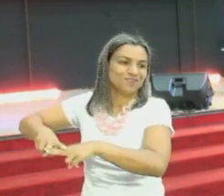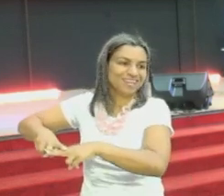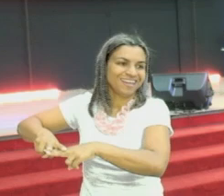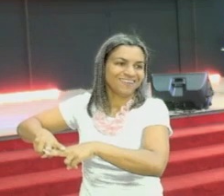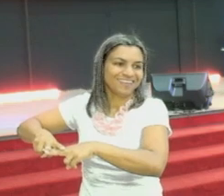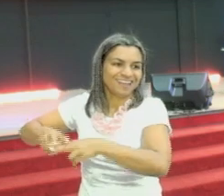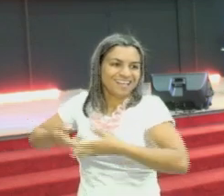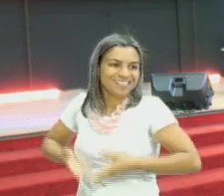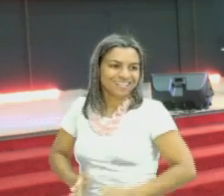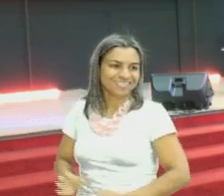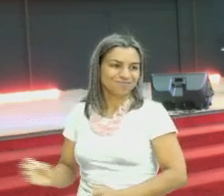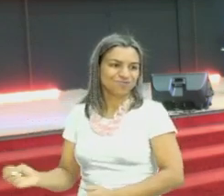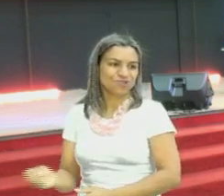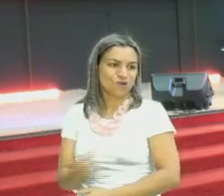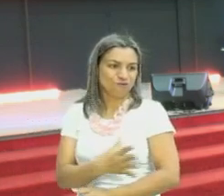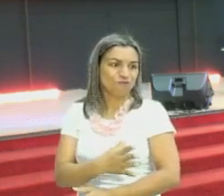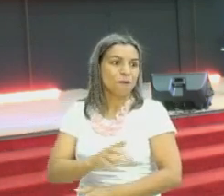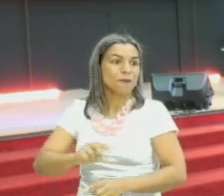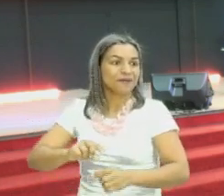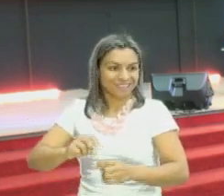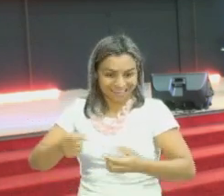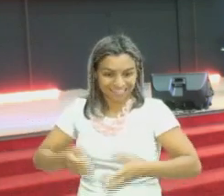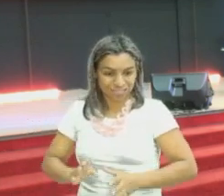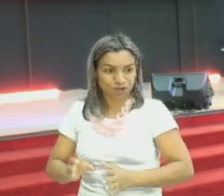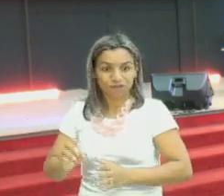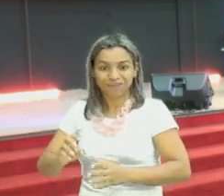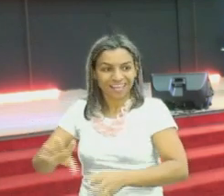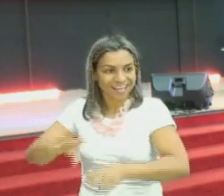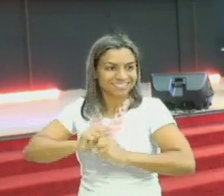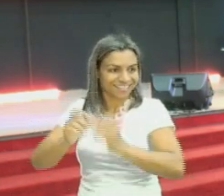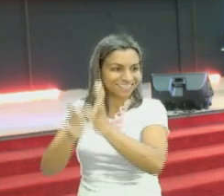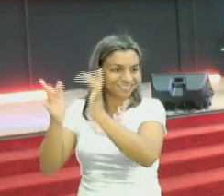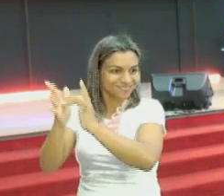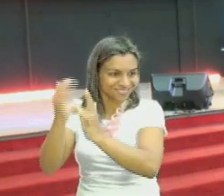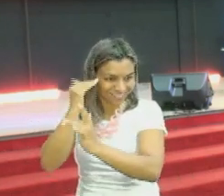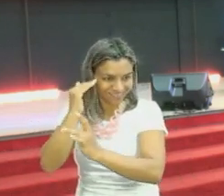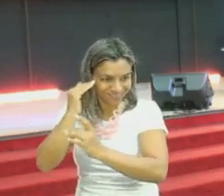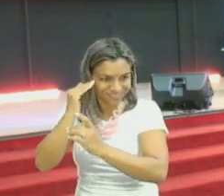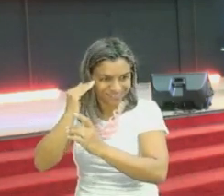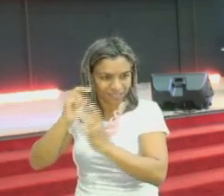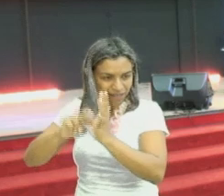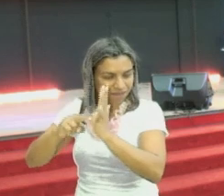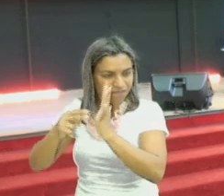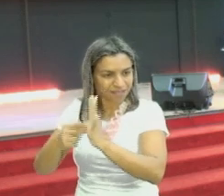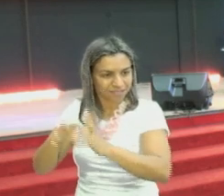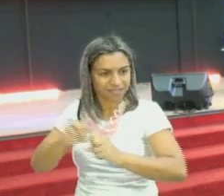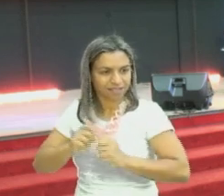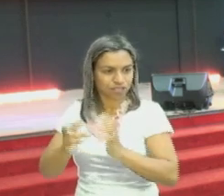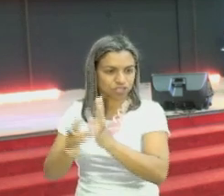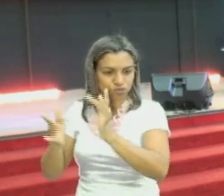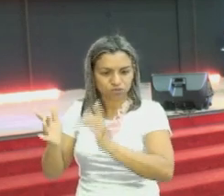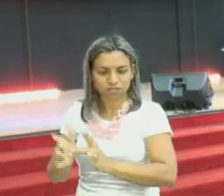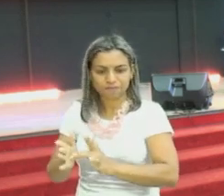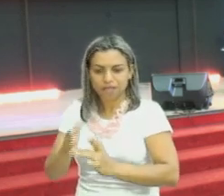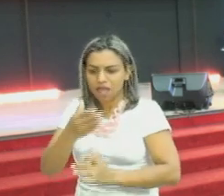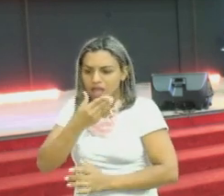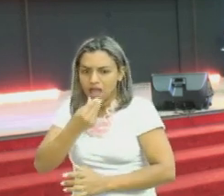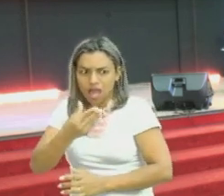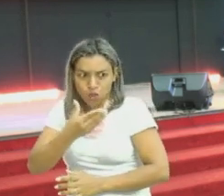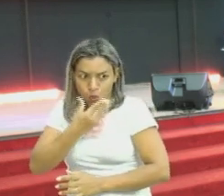de novo. Um dia, um daqueles folhetos caiu na mão de Mitsuo